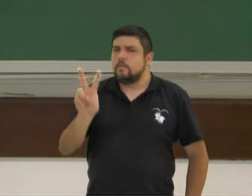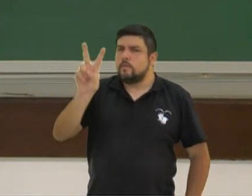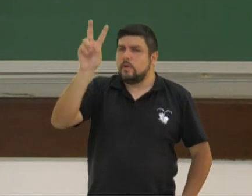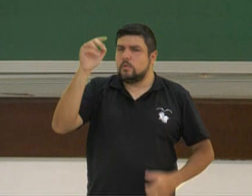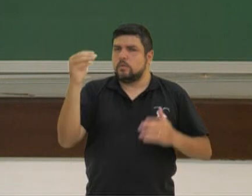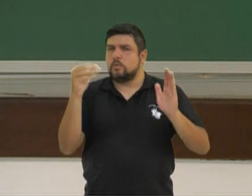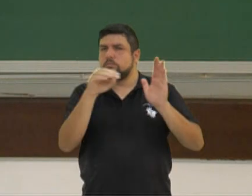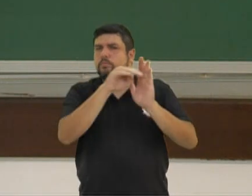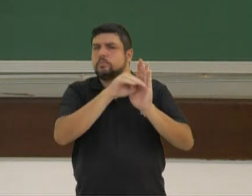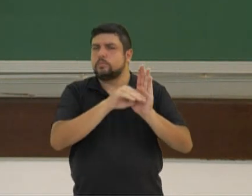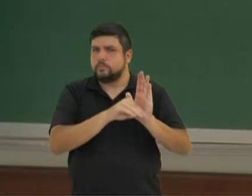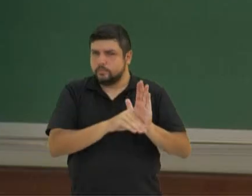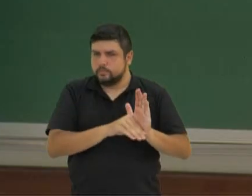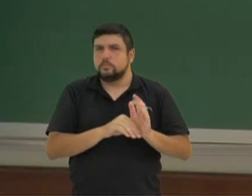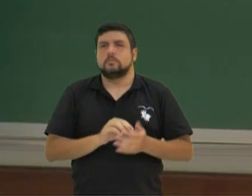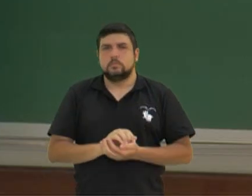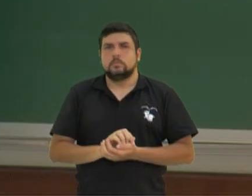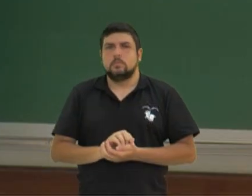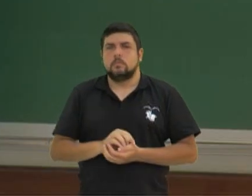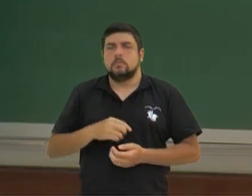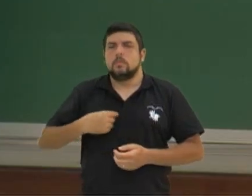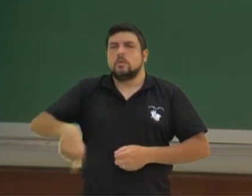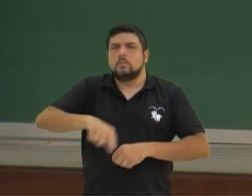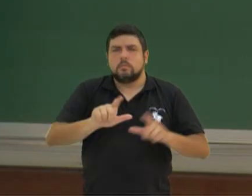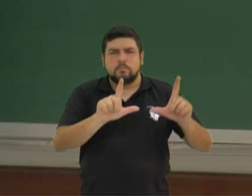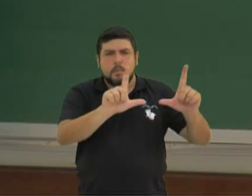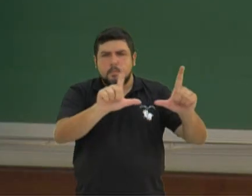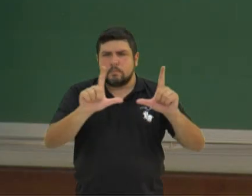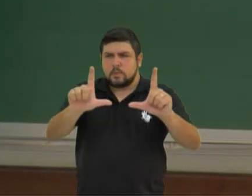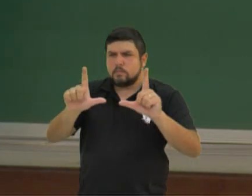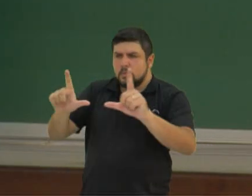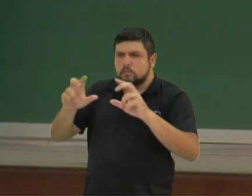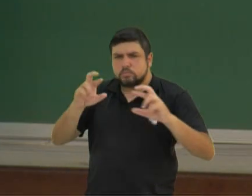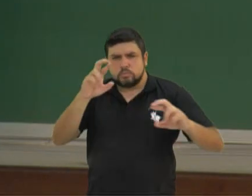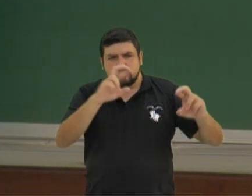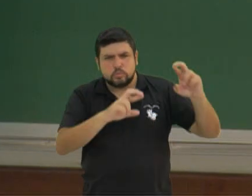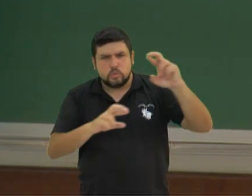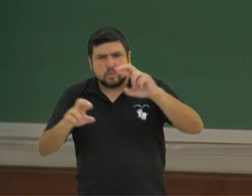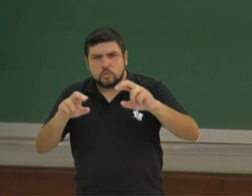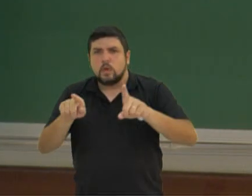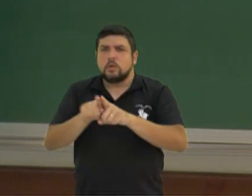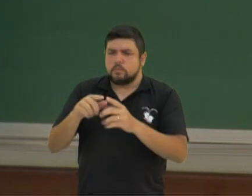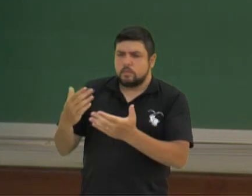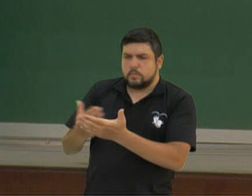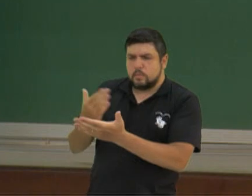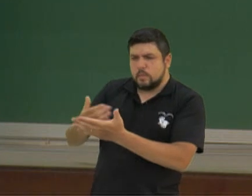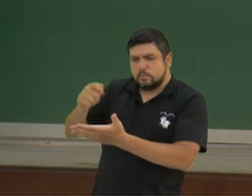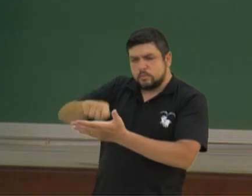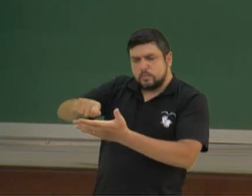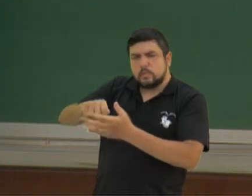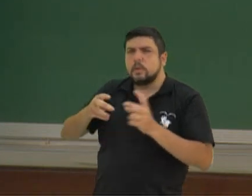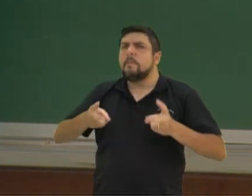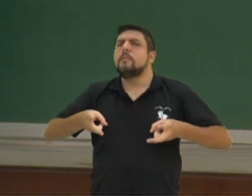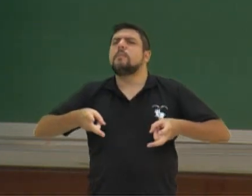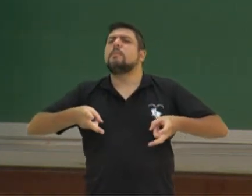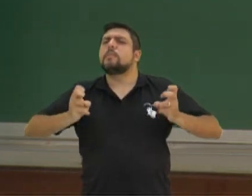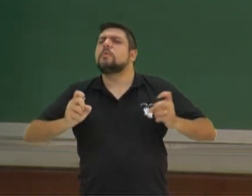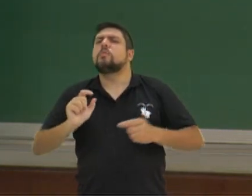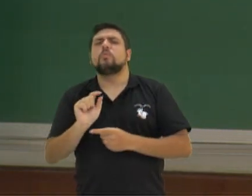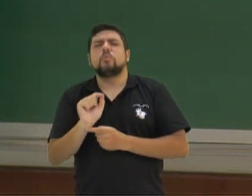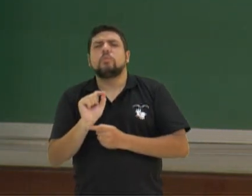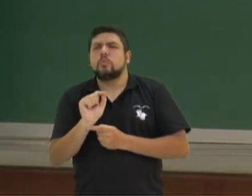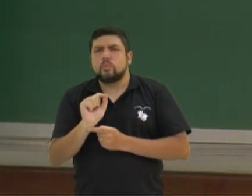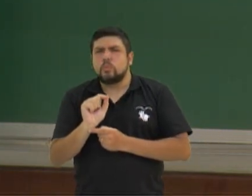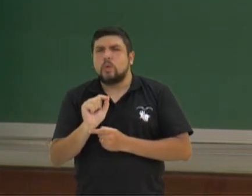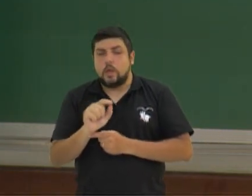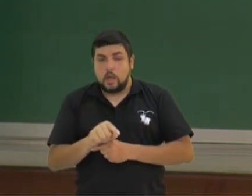obras renascentistas, artísticas, filosóficas, né, a gente vai ver que a mentalidade construída nesse período ela